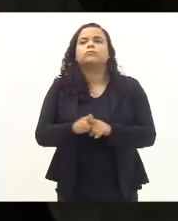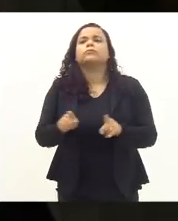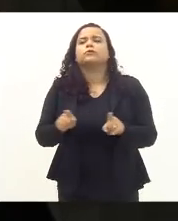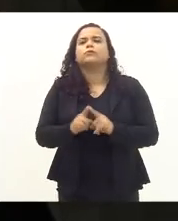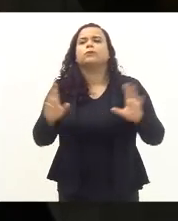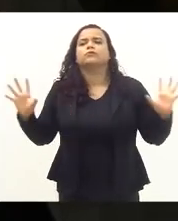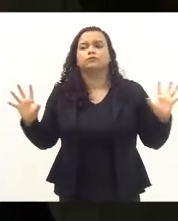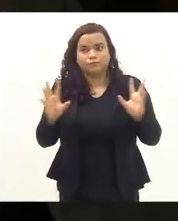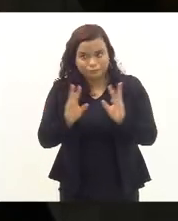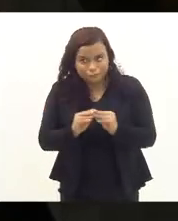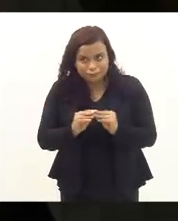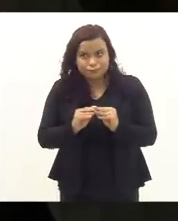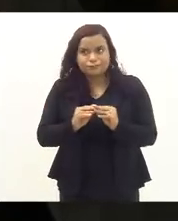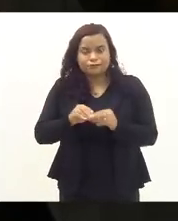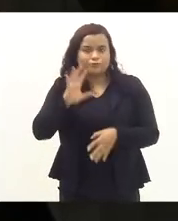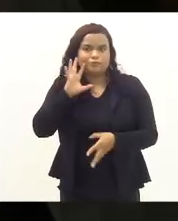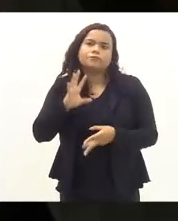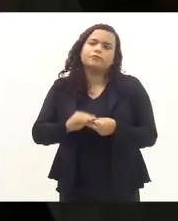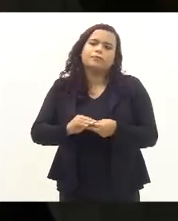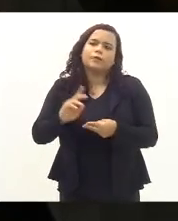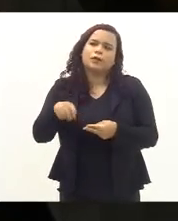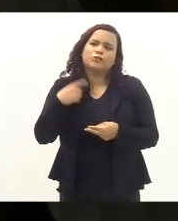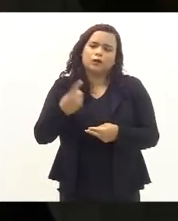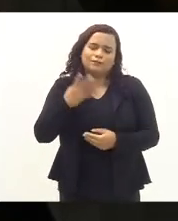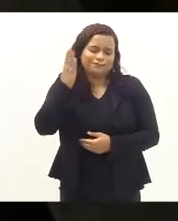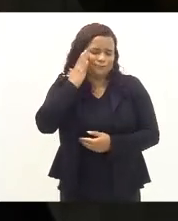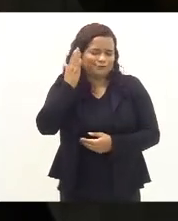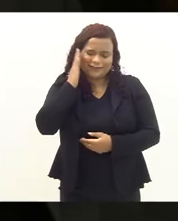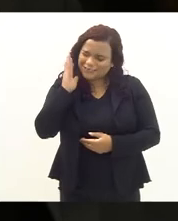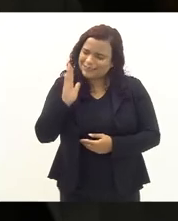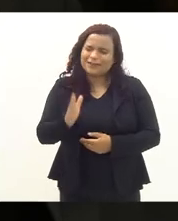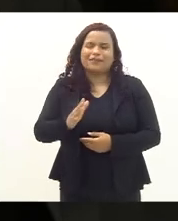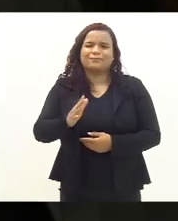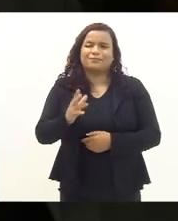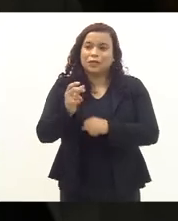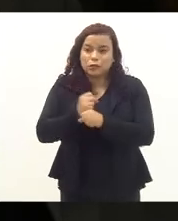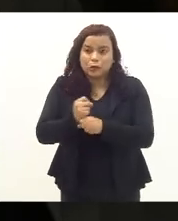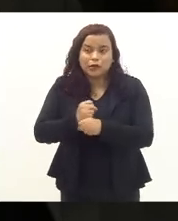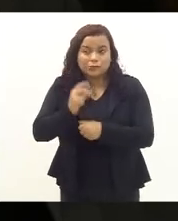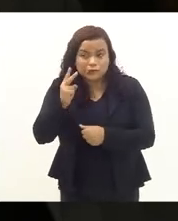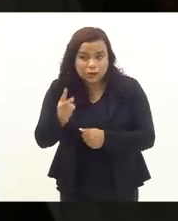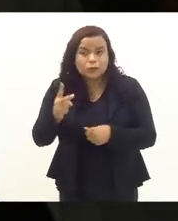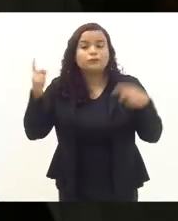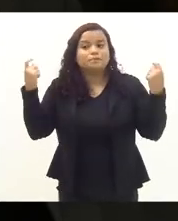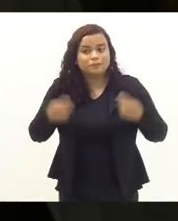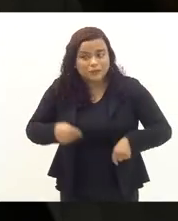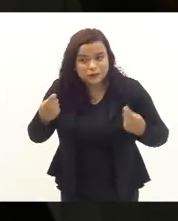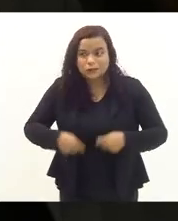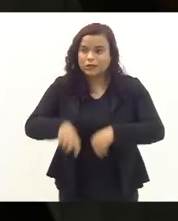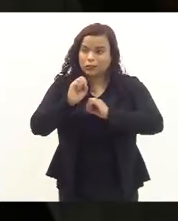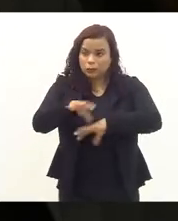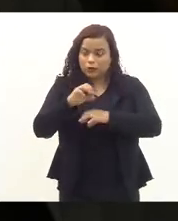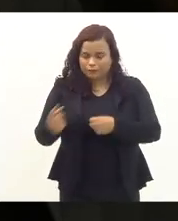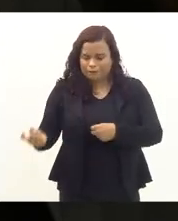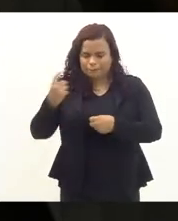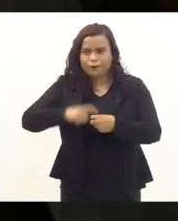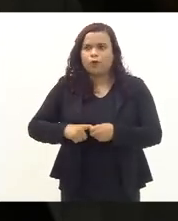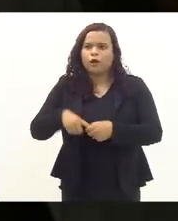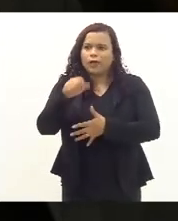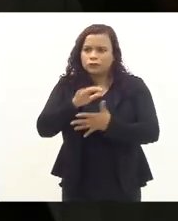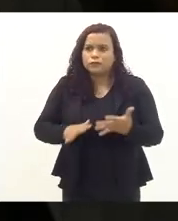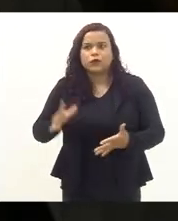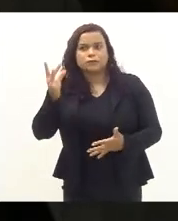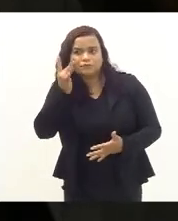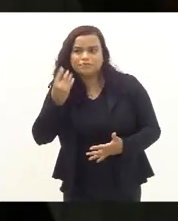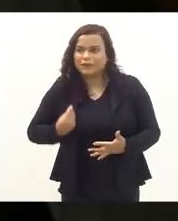concluir era de se esperar era de se esperar que depois de dois anos a educação retomasse os presenciais